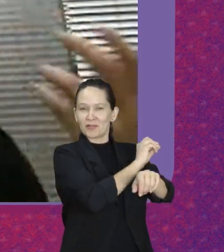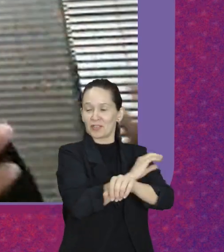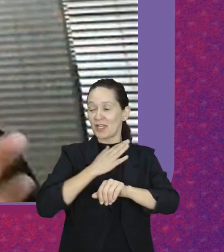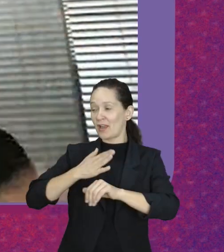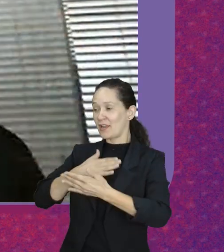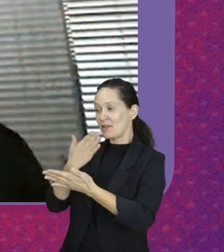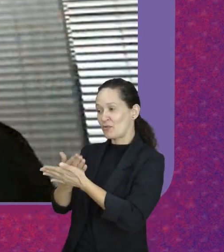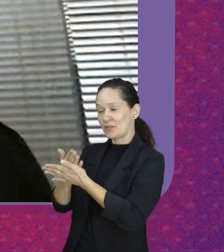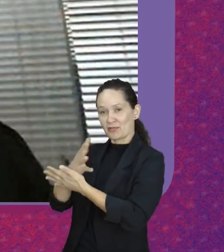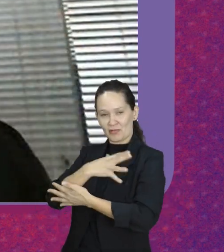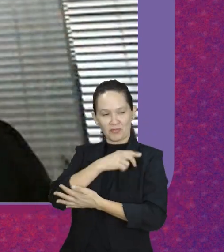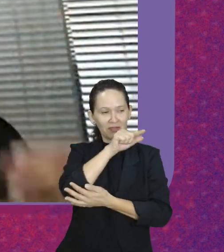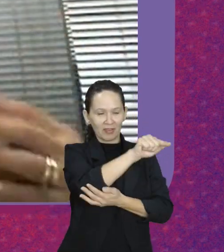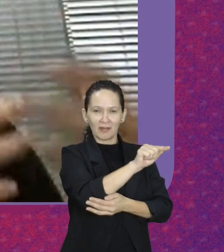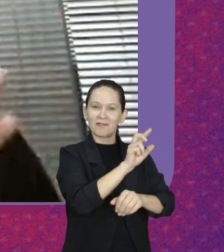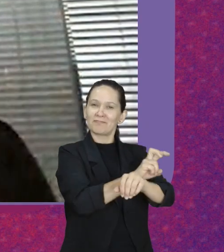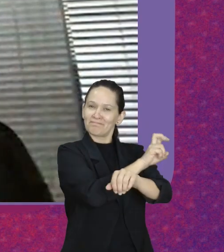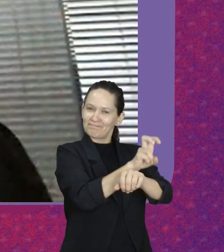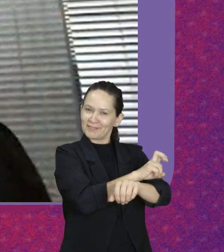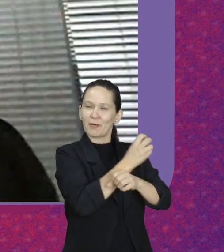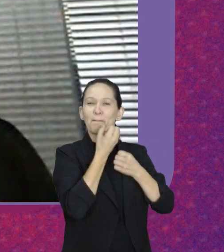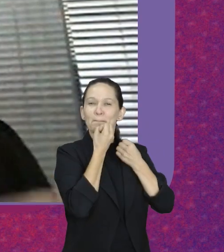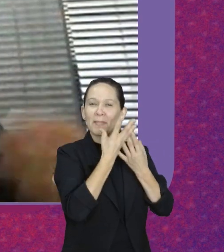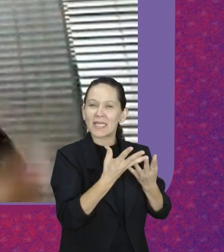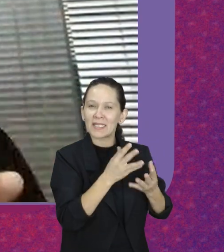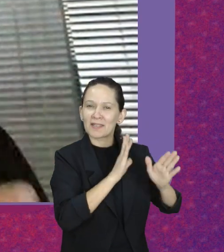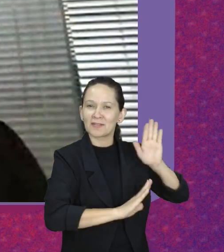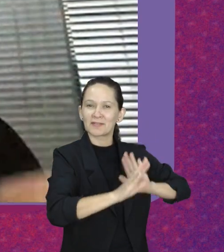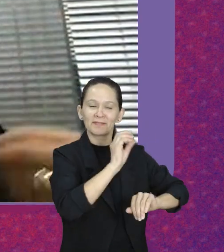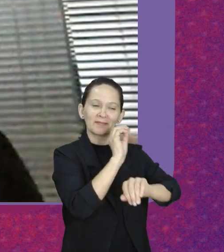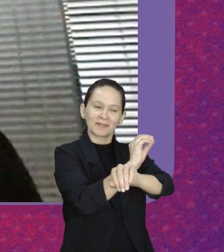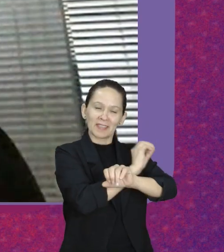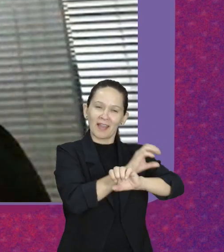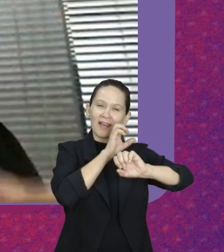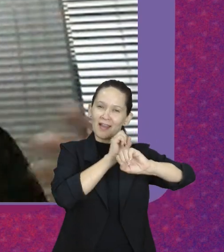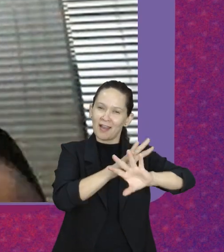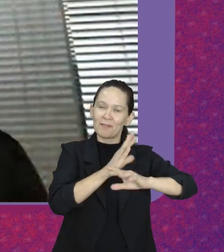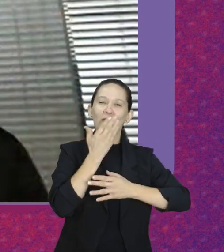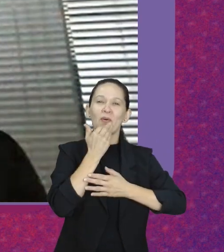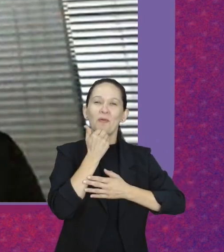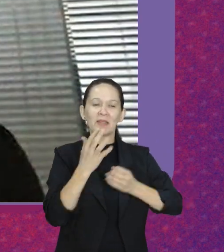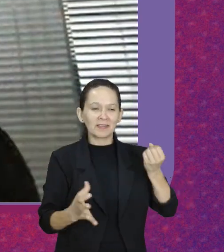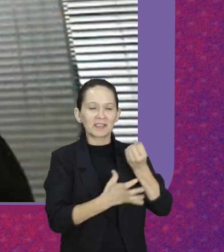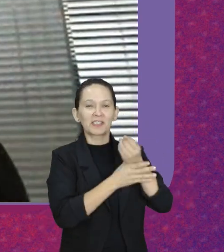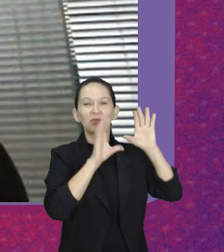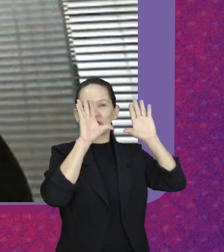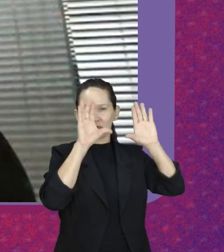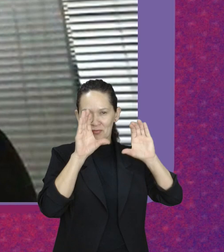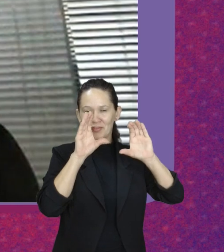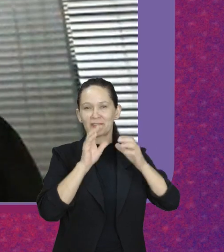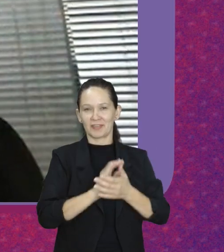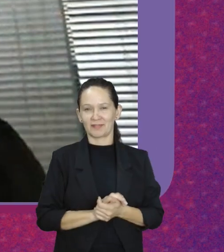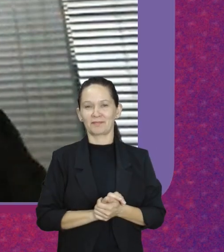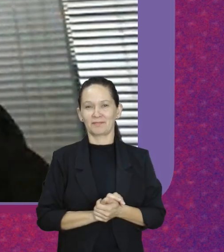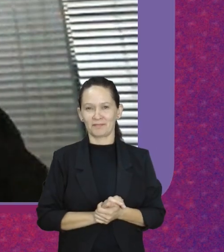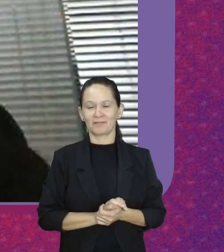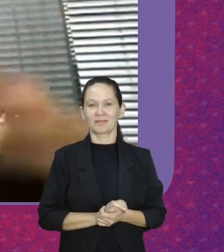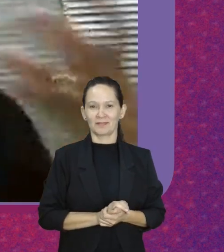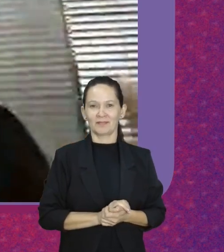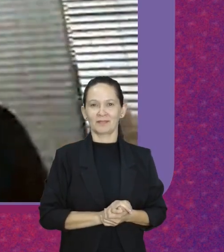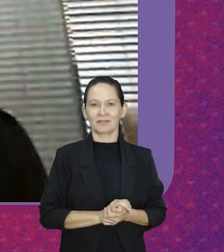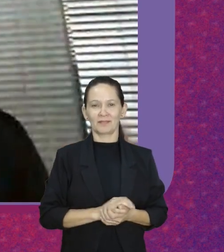o seu filho está bem cuidado, bem educado, bem alimentado, confortável, né,